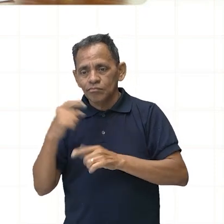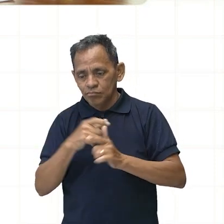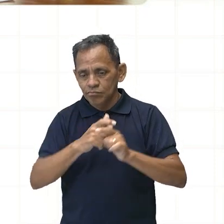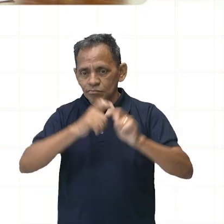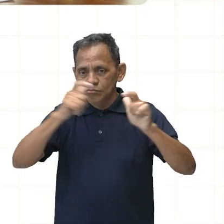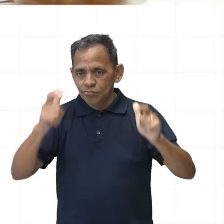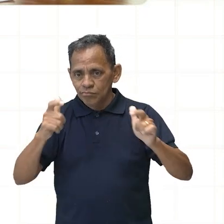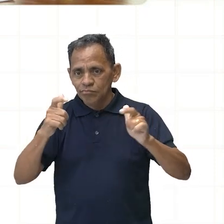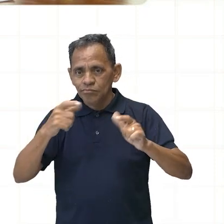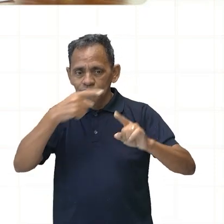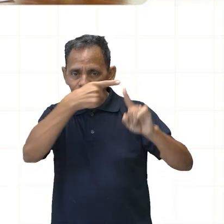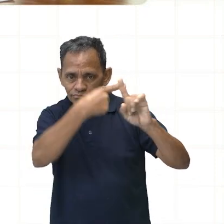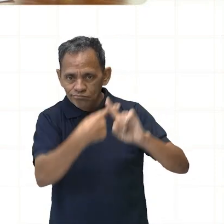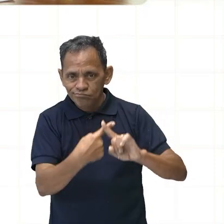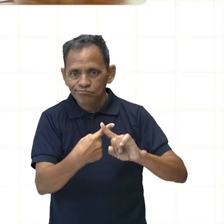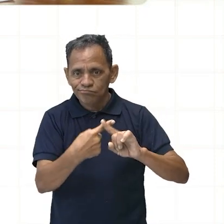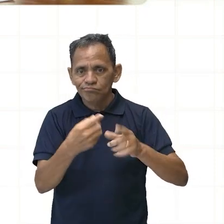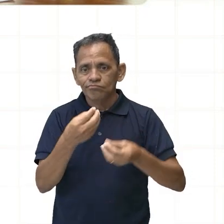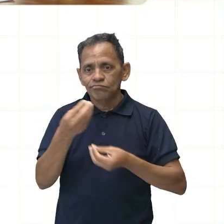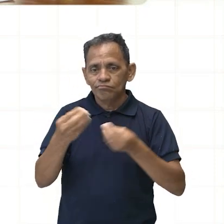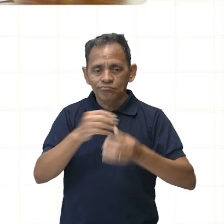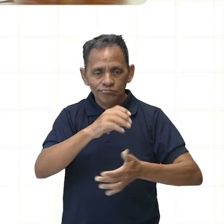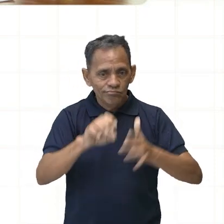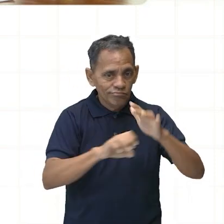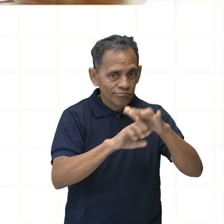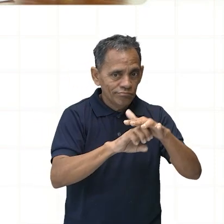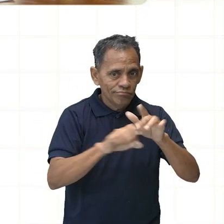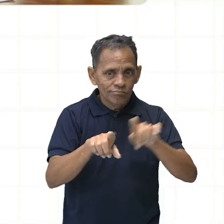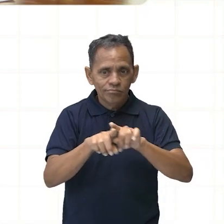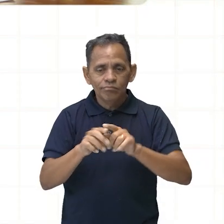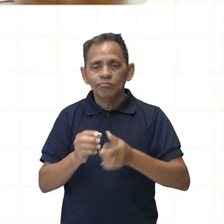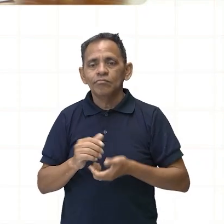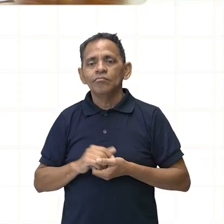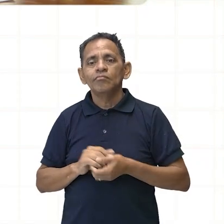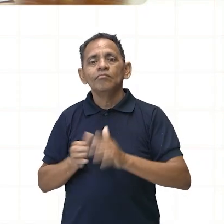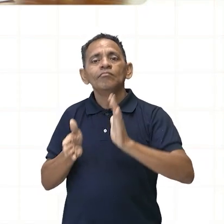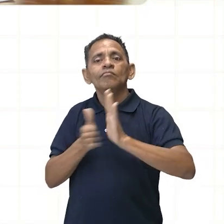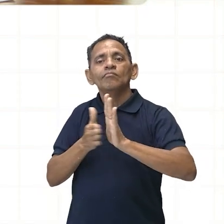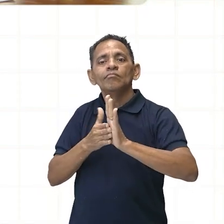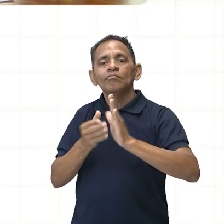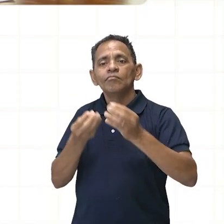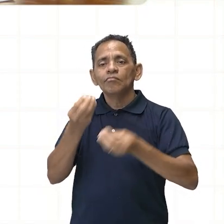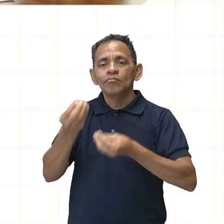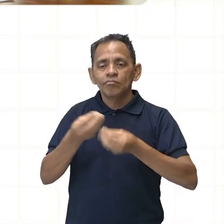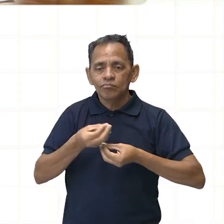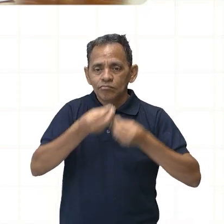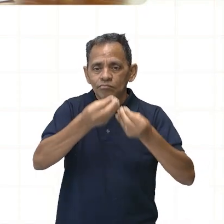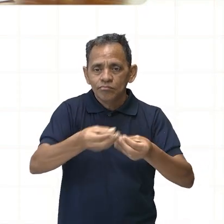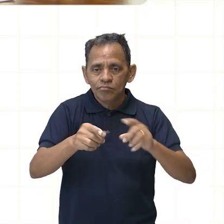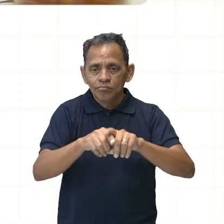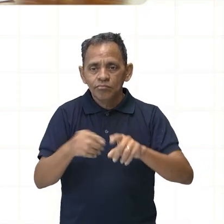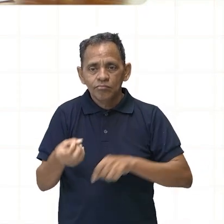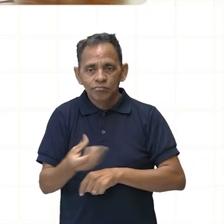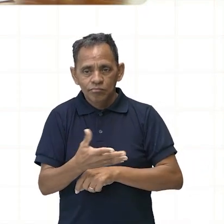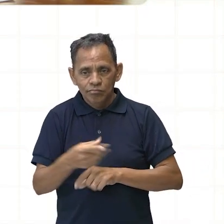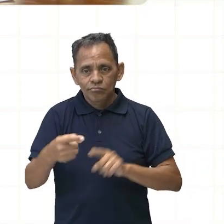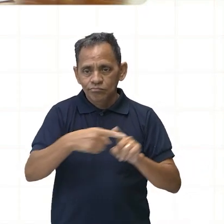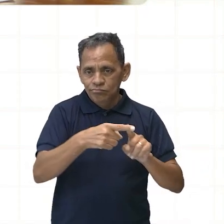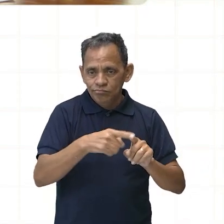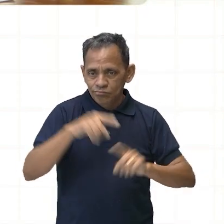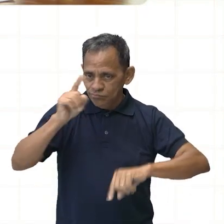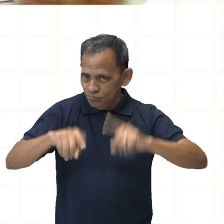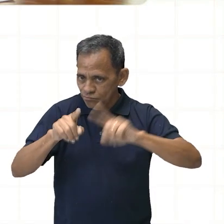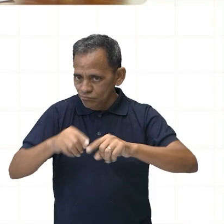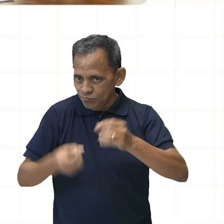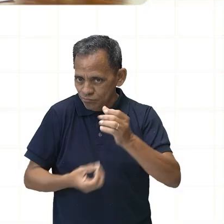da competitividade entre as empresas, né, e isso proporciona para a gente novas mercadorias que são produzidas,